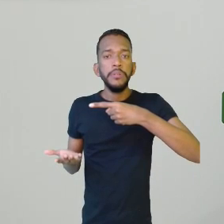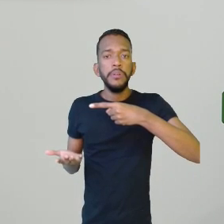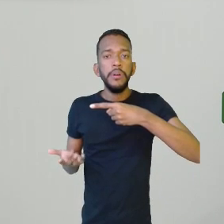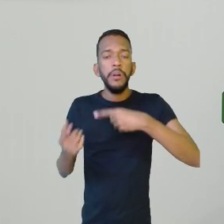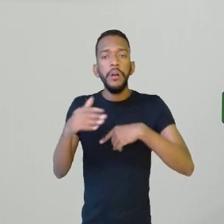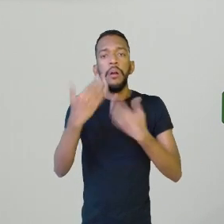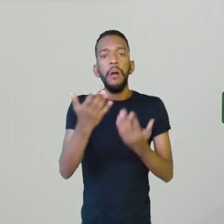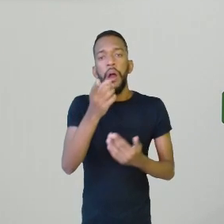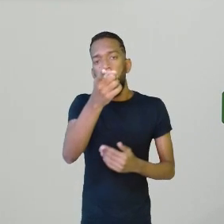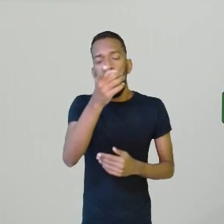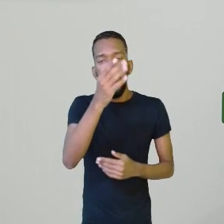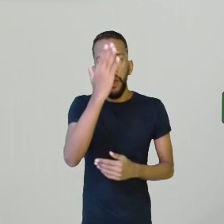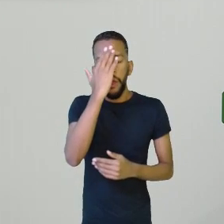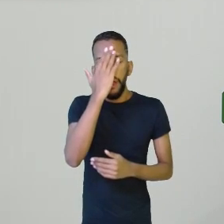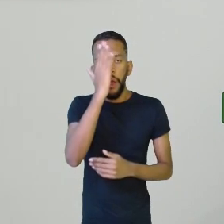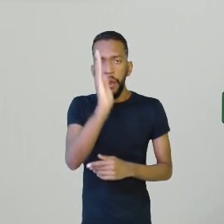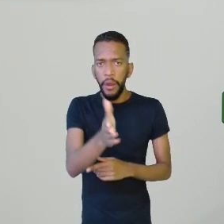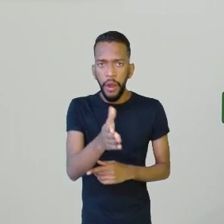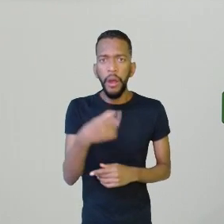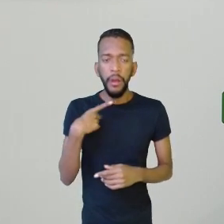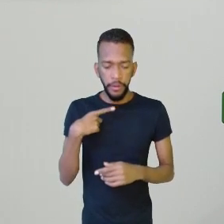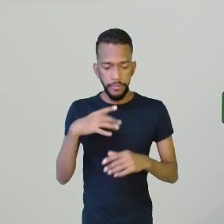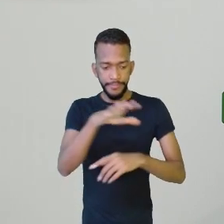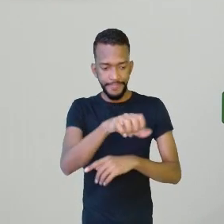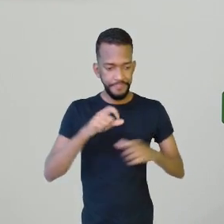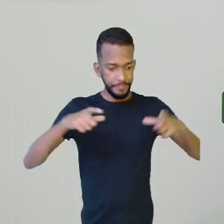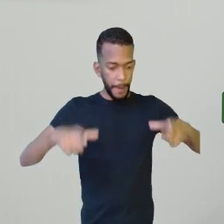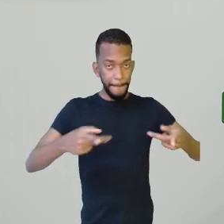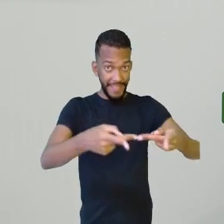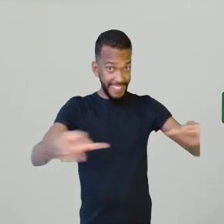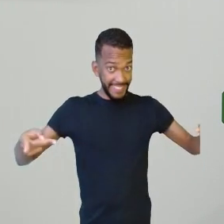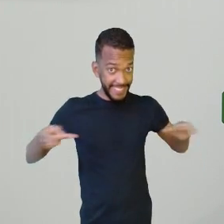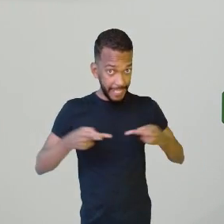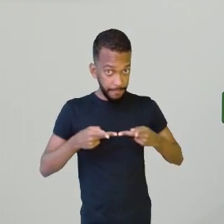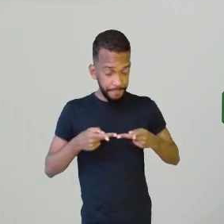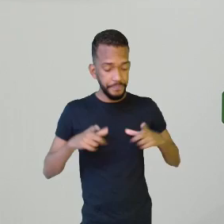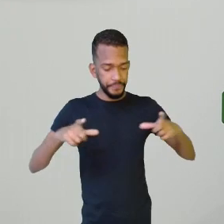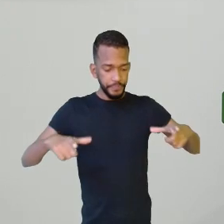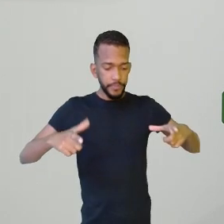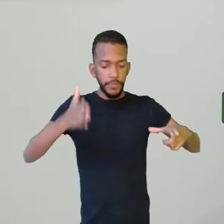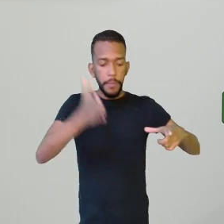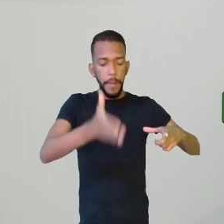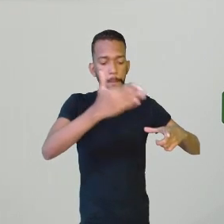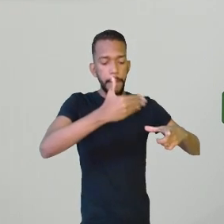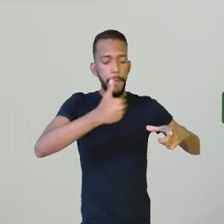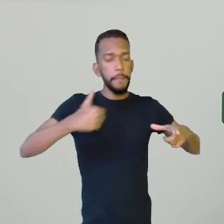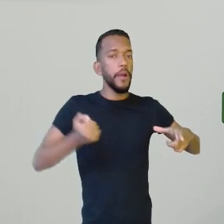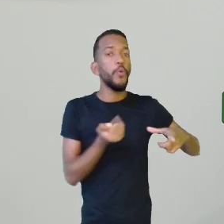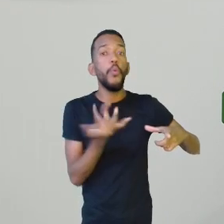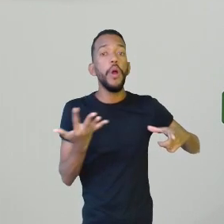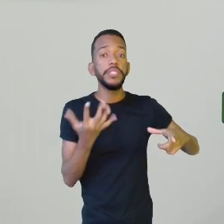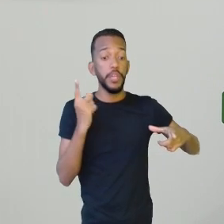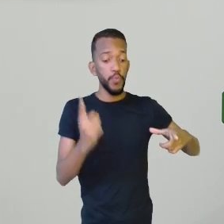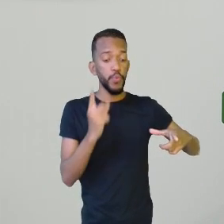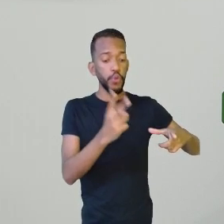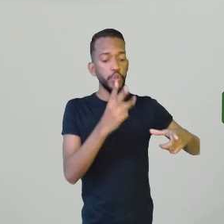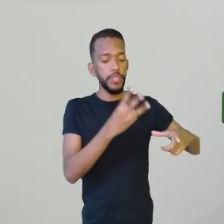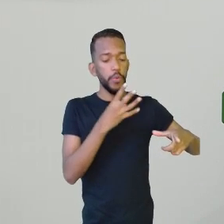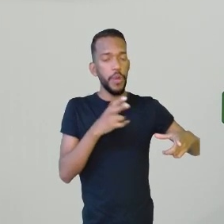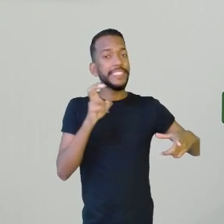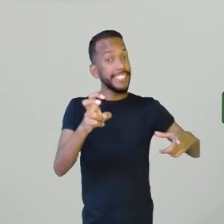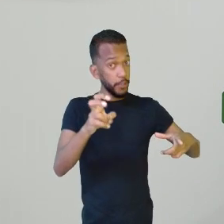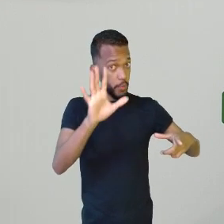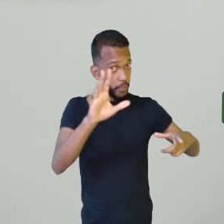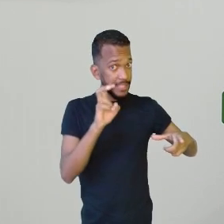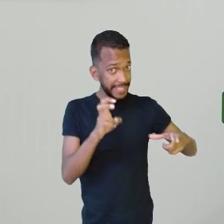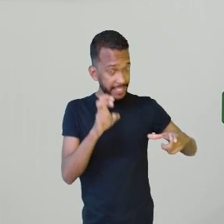Qual será, gente? Ela pegou a pizza, dividiu a pizza em quantas partes? Em 5. E ela